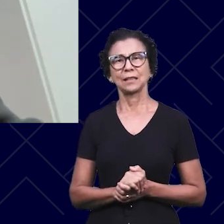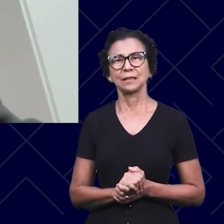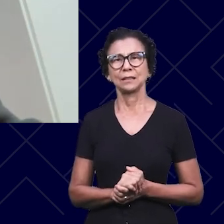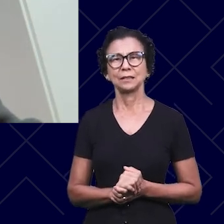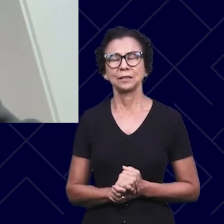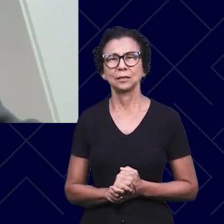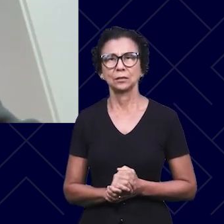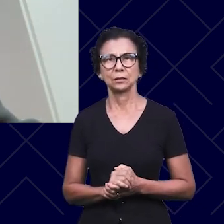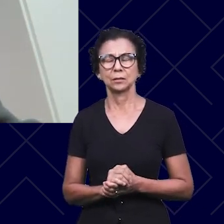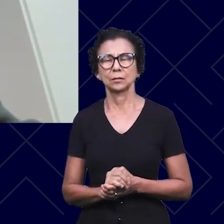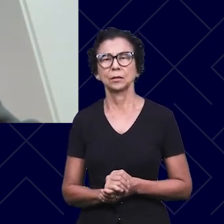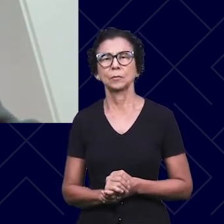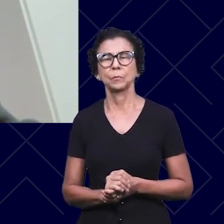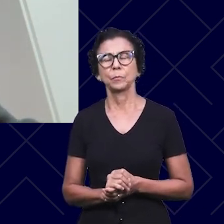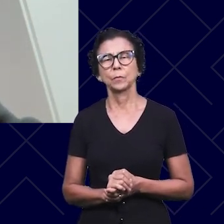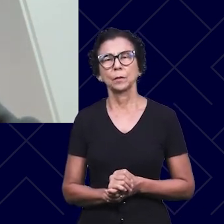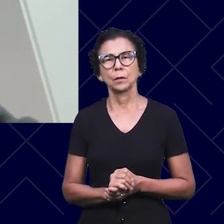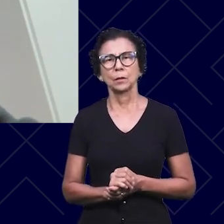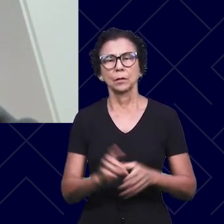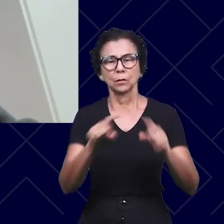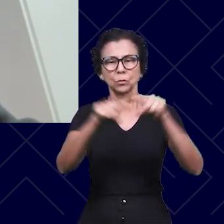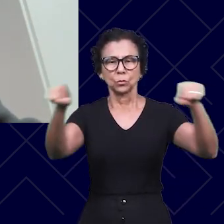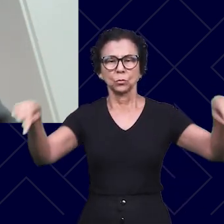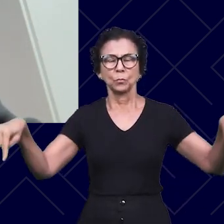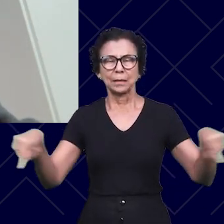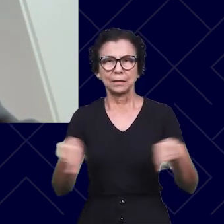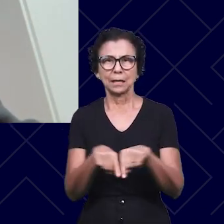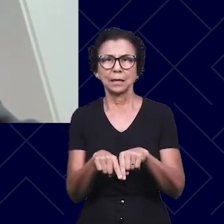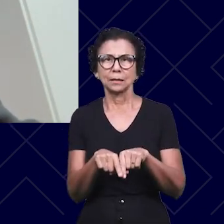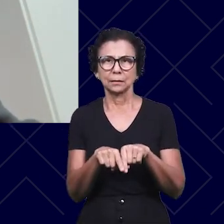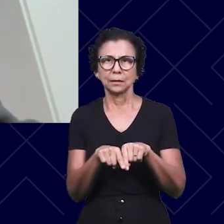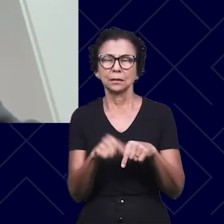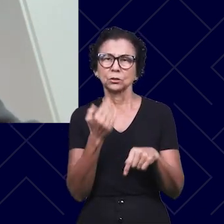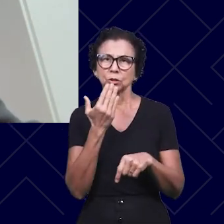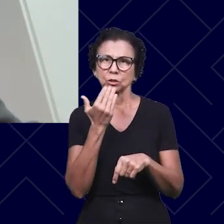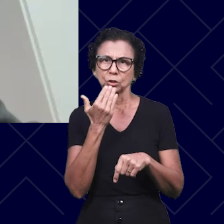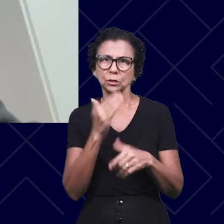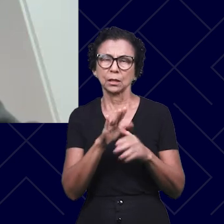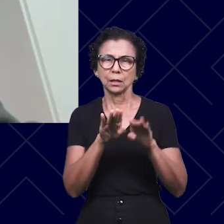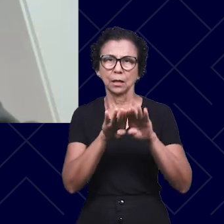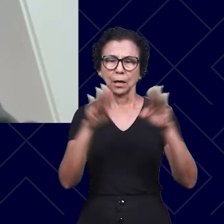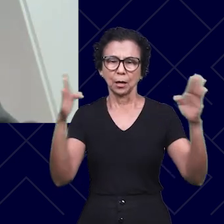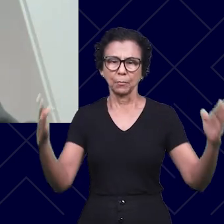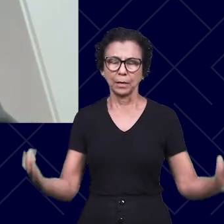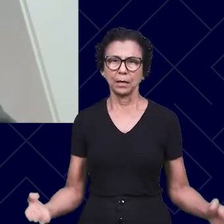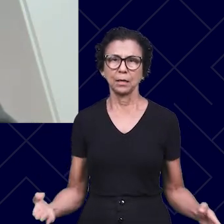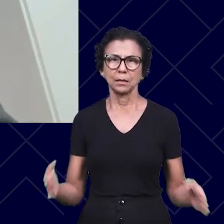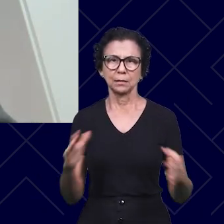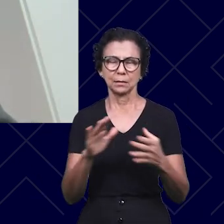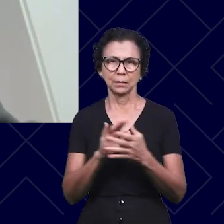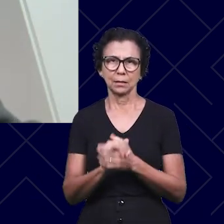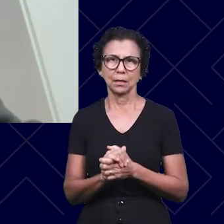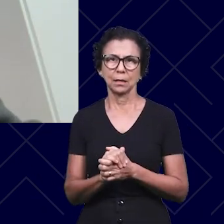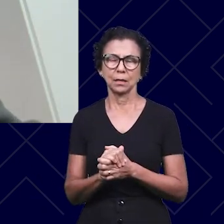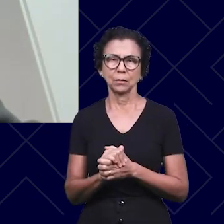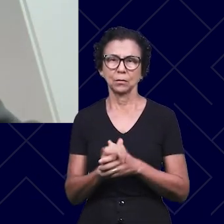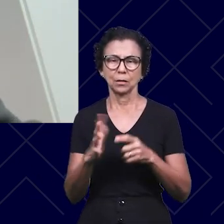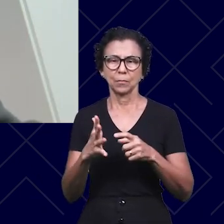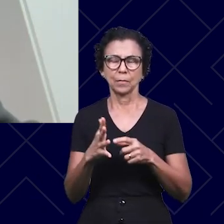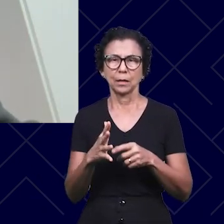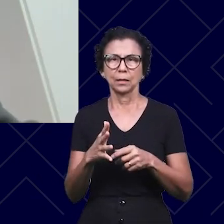Coloquei em cima da minha mesa, da sala de janta, e comecei a montar a máquina ali, né? Comecei a ver os vídeos e tal.